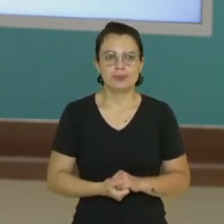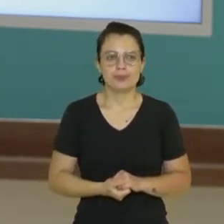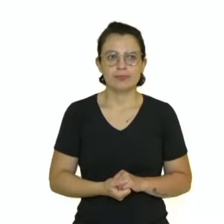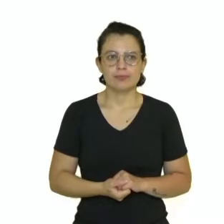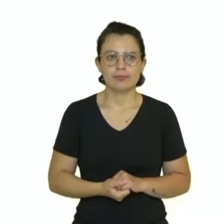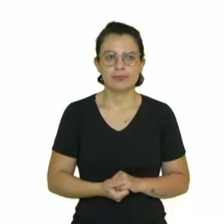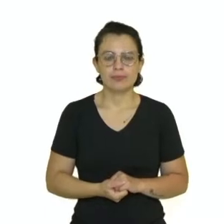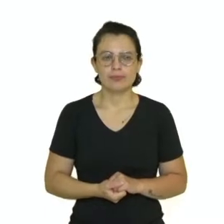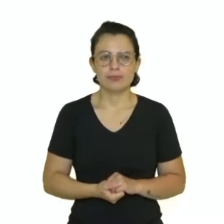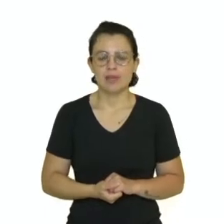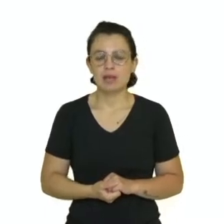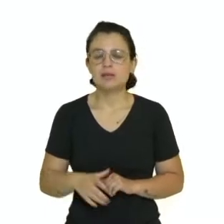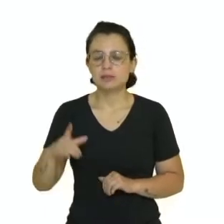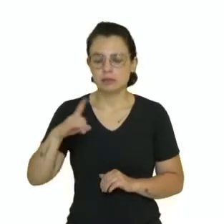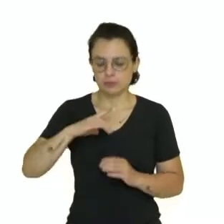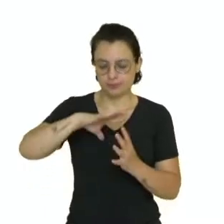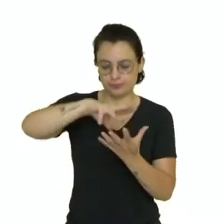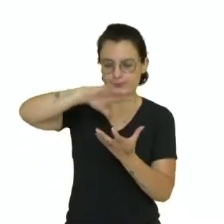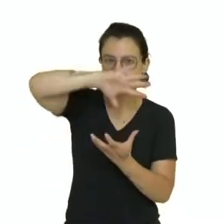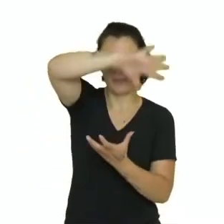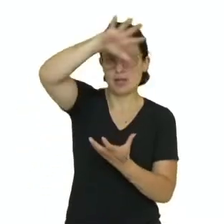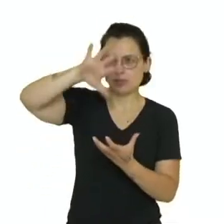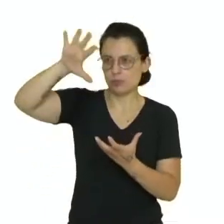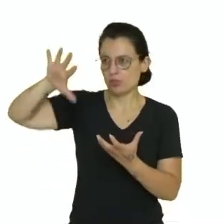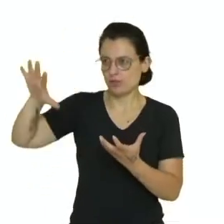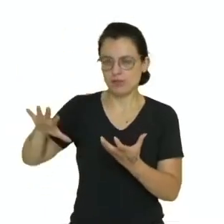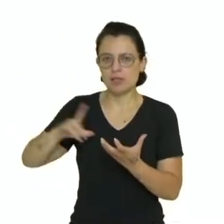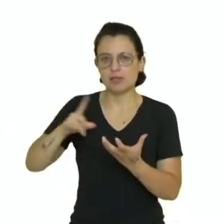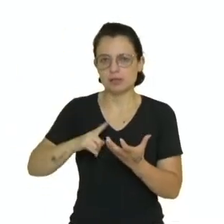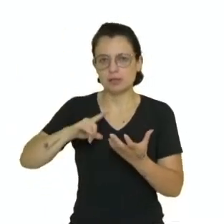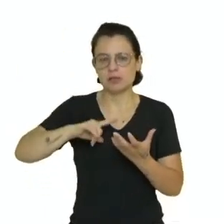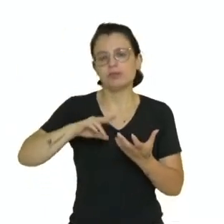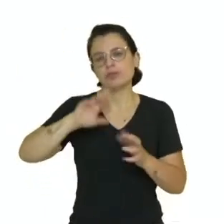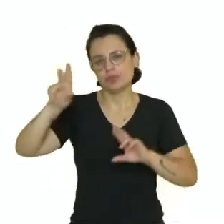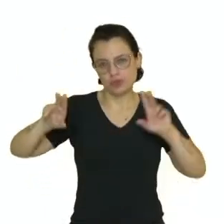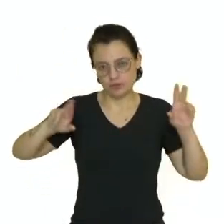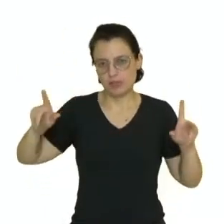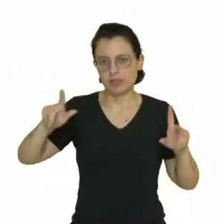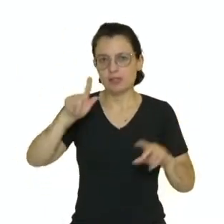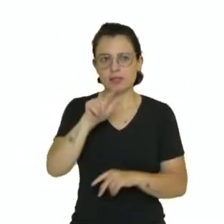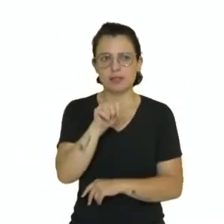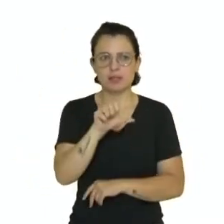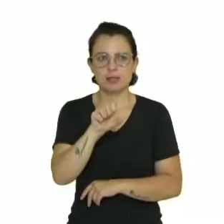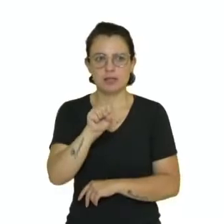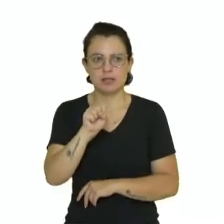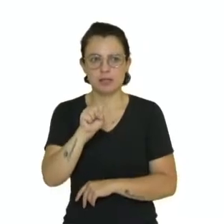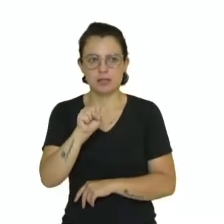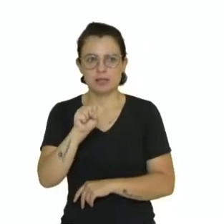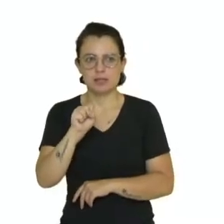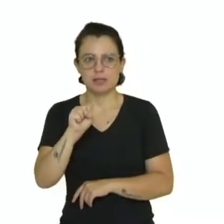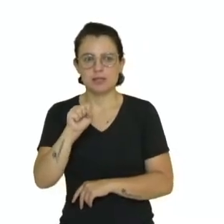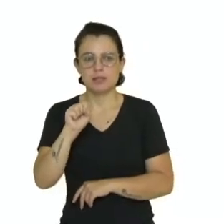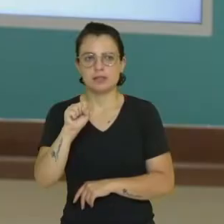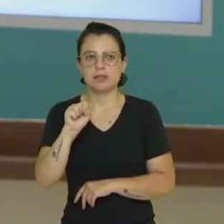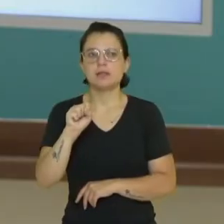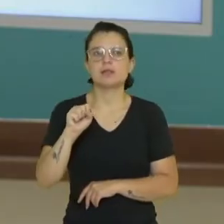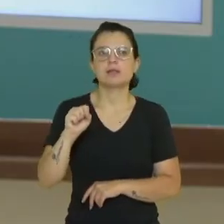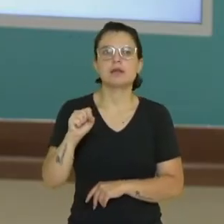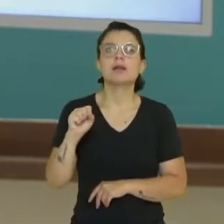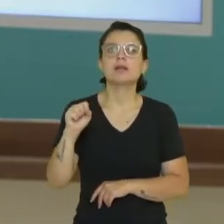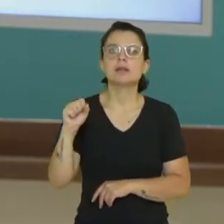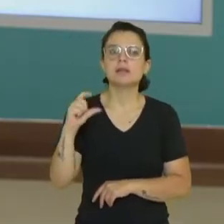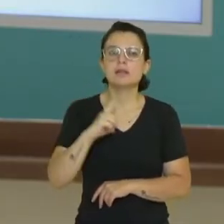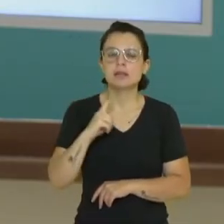Então, a atmosfera é formada por diferentes gases. Entre eles, quem nós podemos